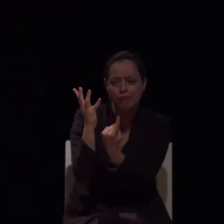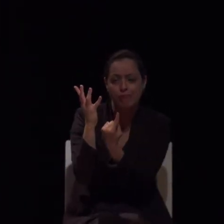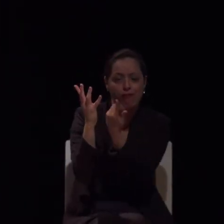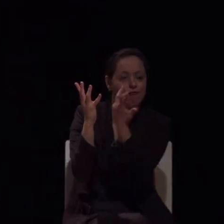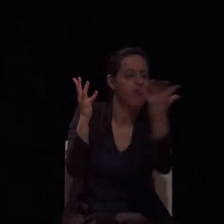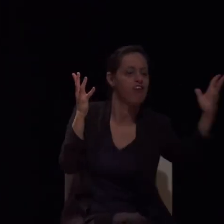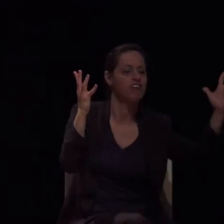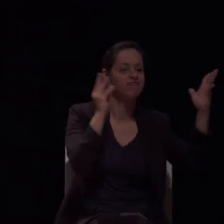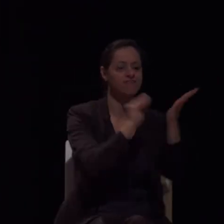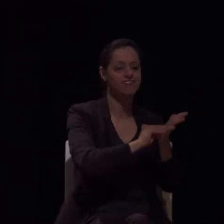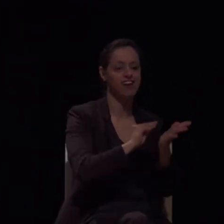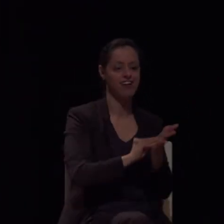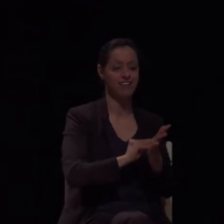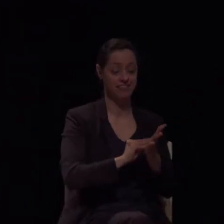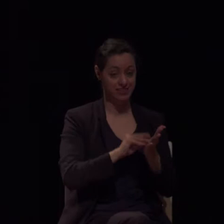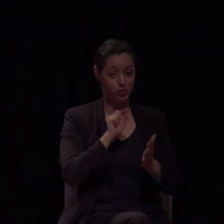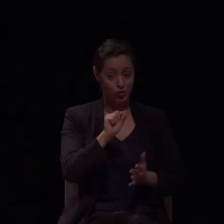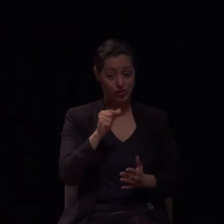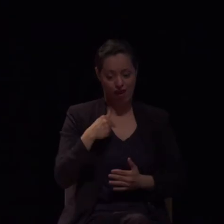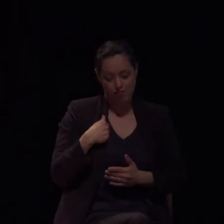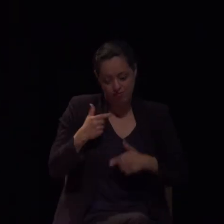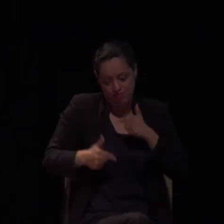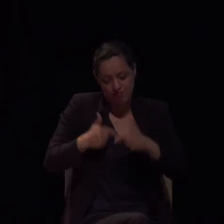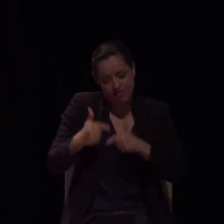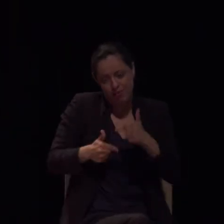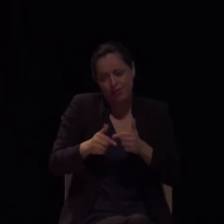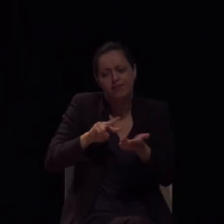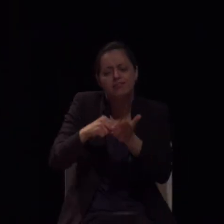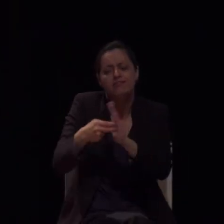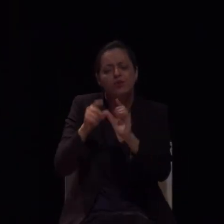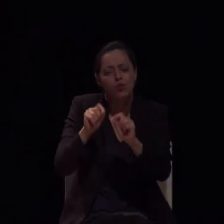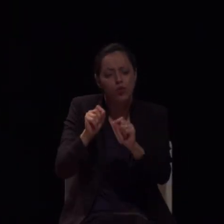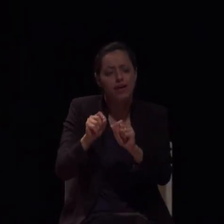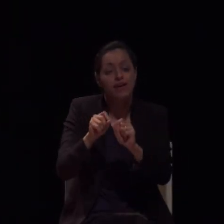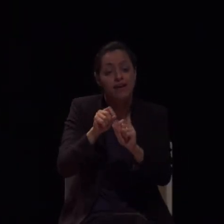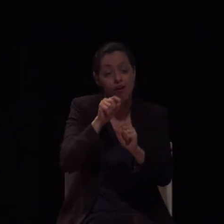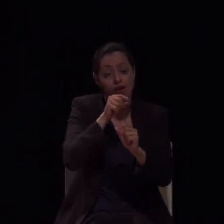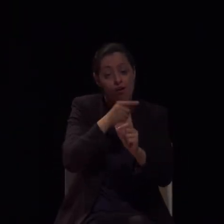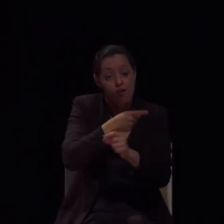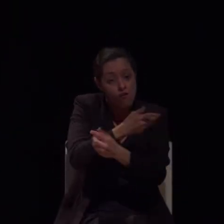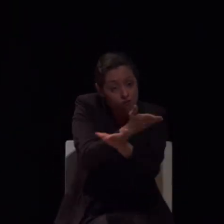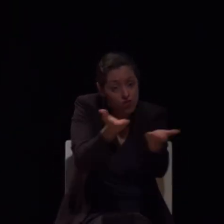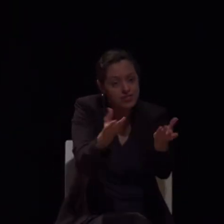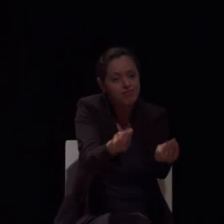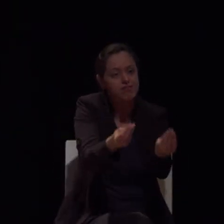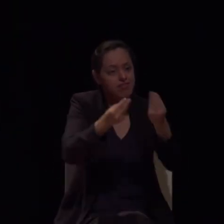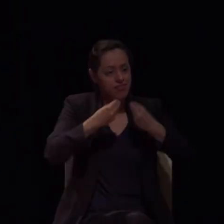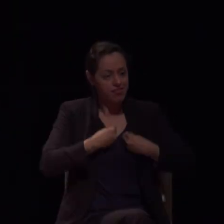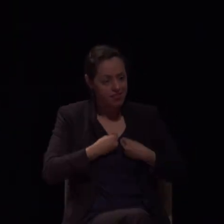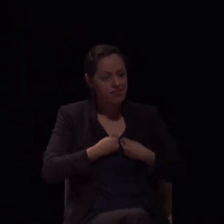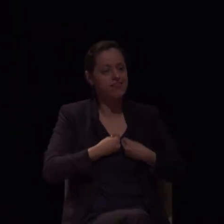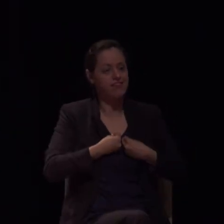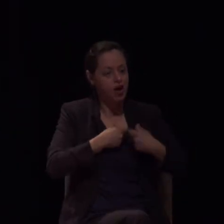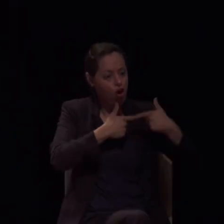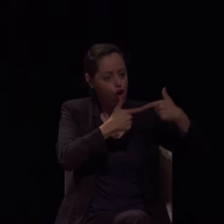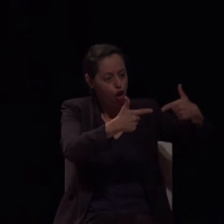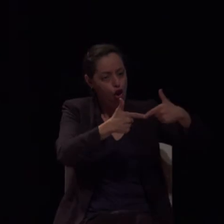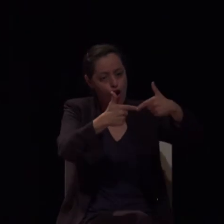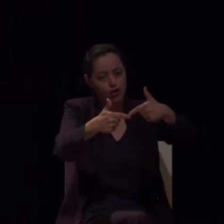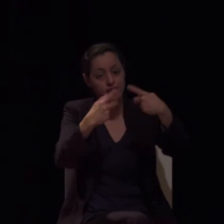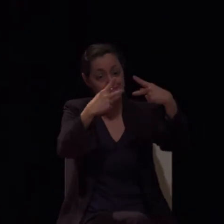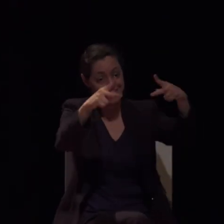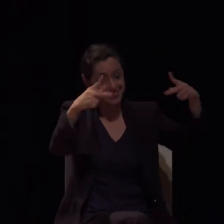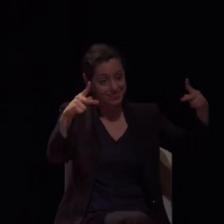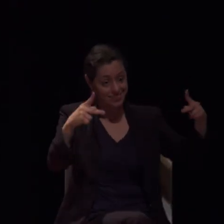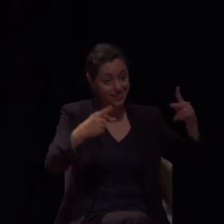que a minha atuação ela é resultado desse legado de muitas pessoas que lutaram antes de